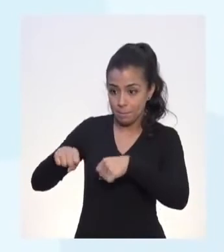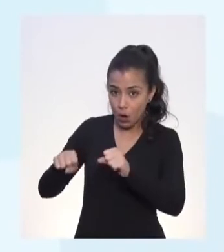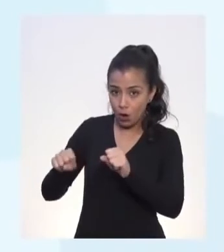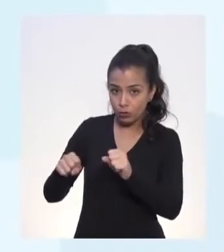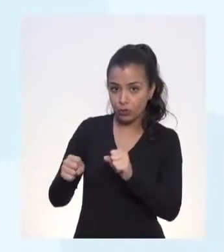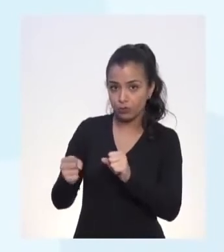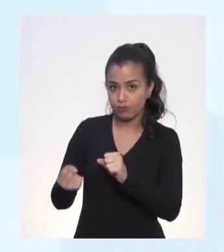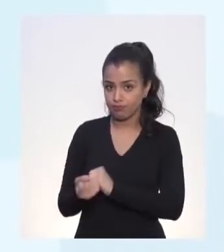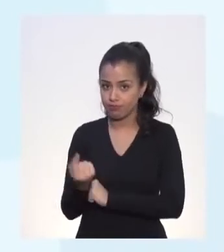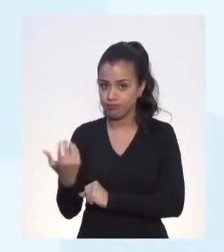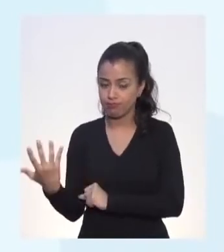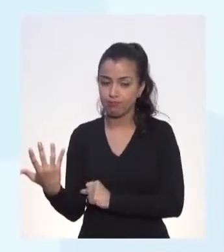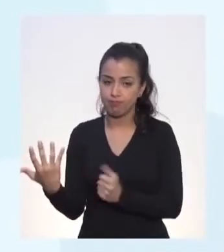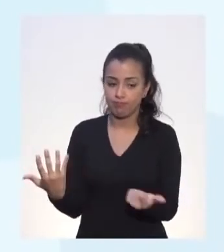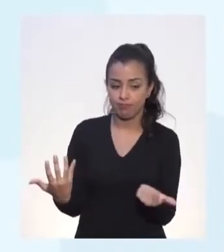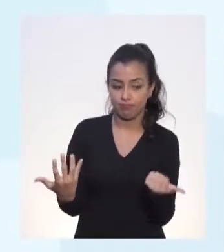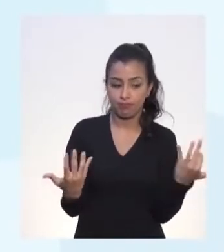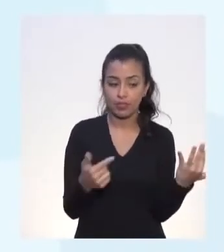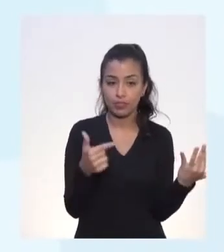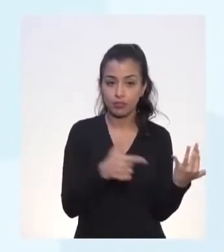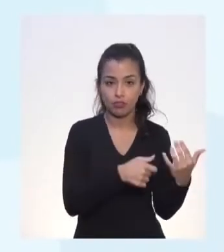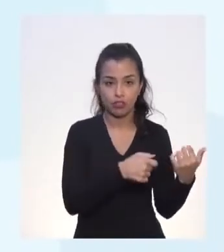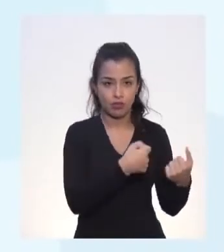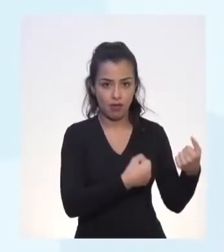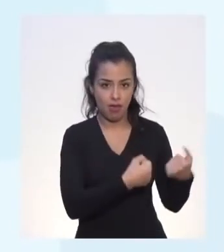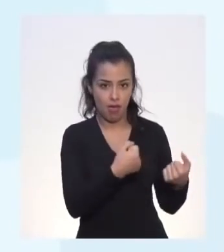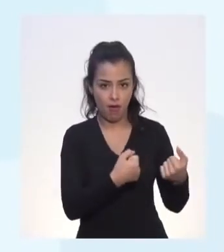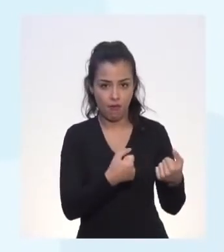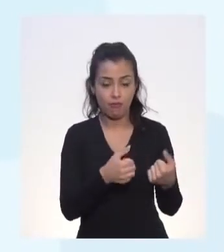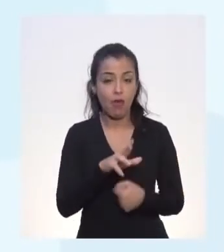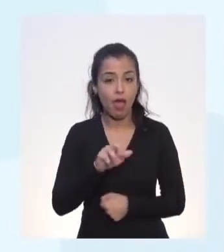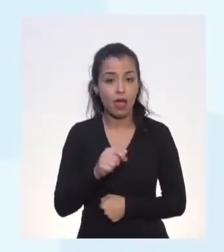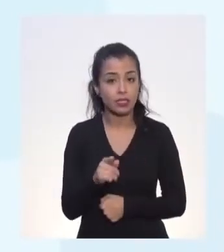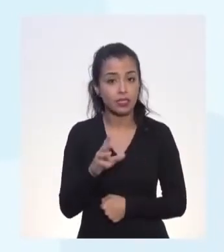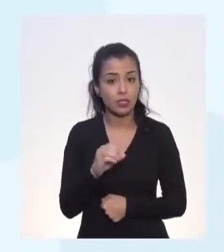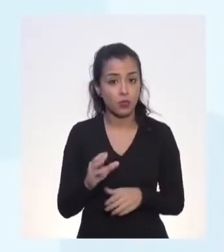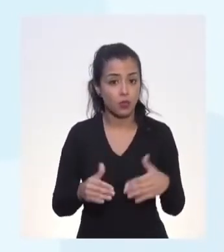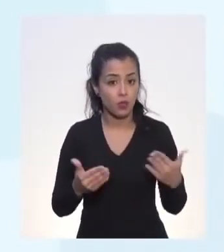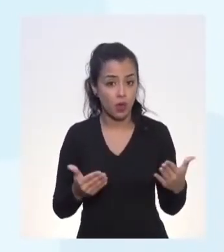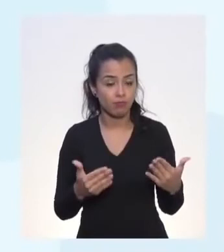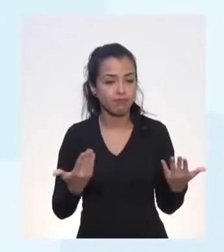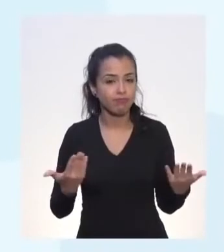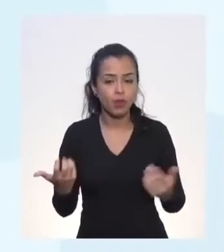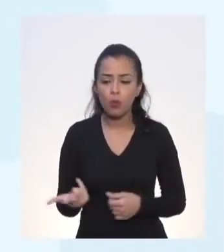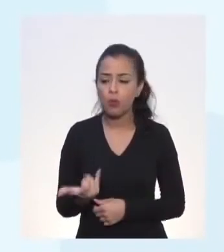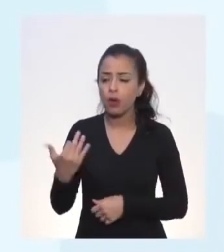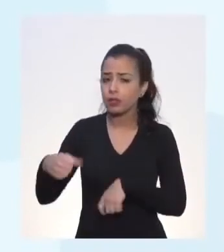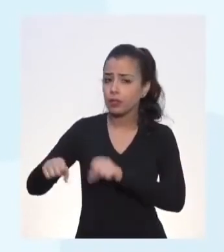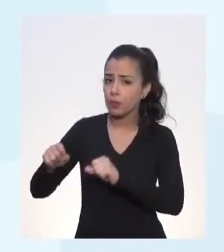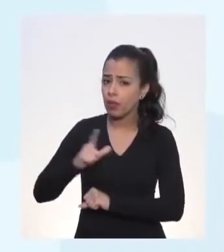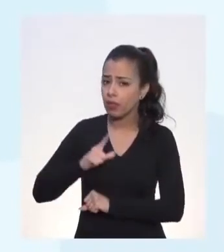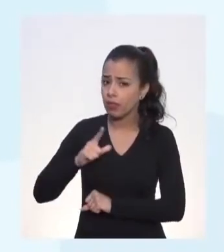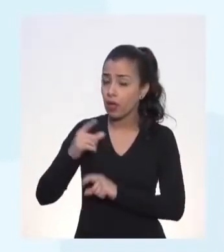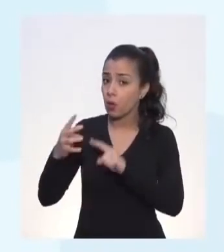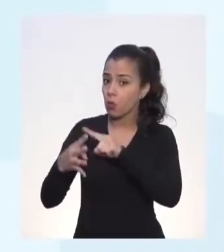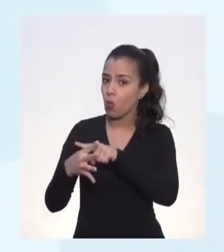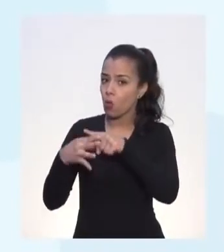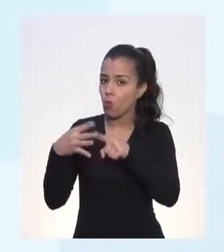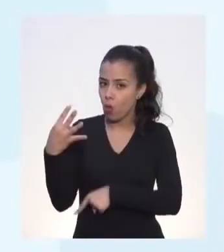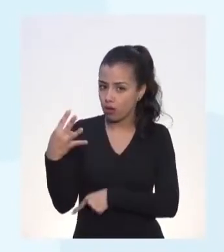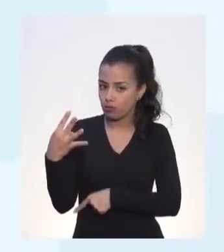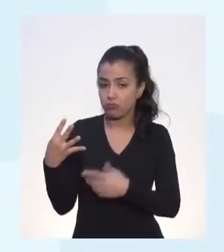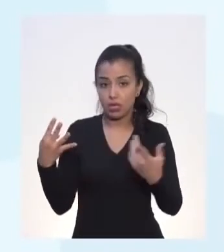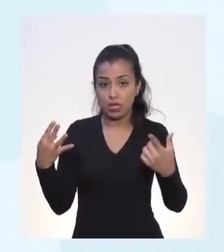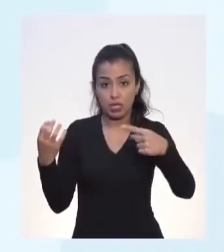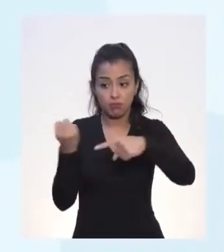carros. Quantas motos nós temos aqui? Ó? 1, 2, 3, 4 motos, portanto, o numerador